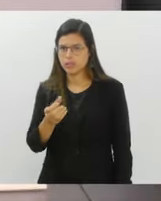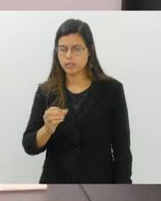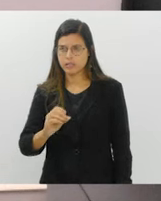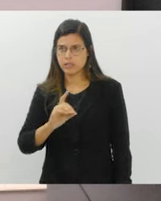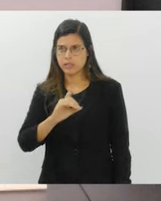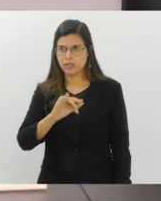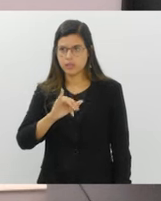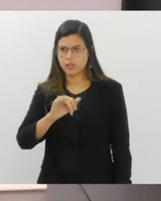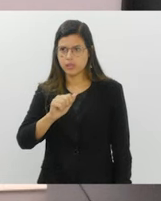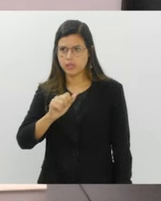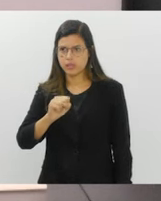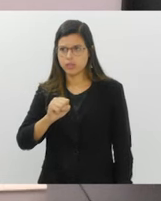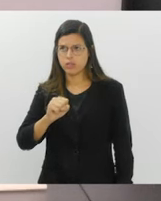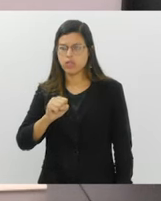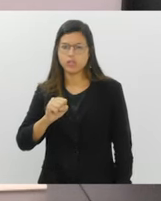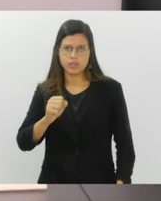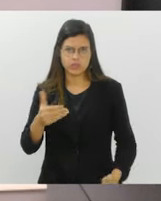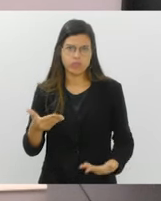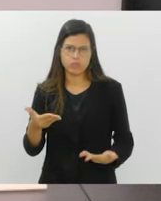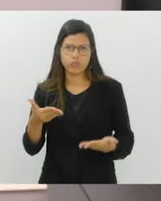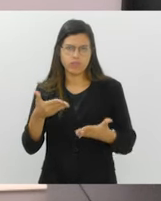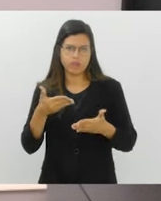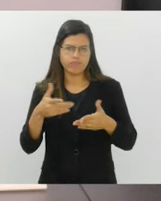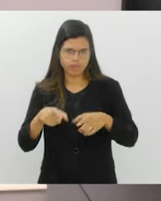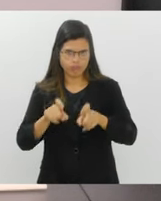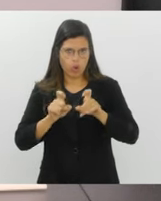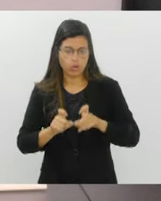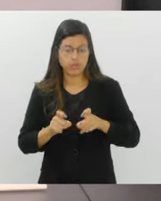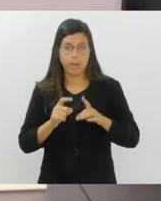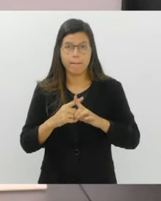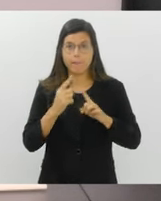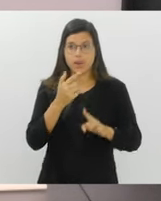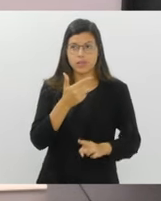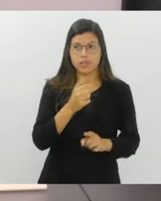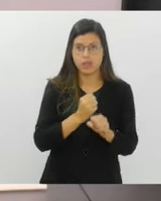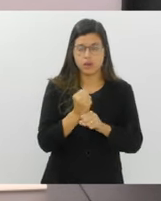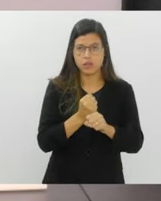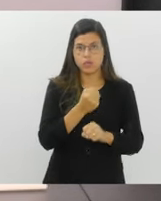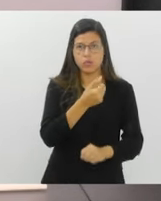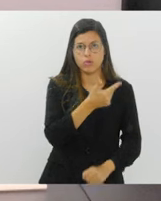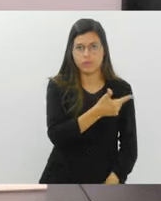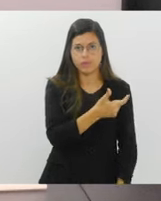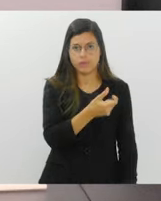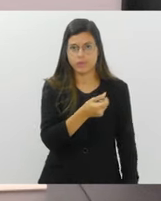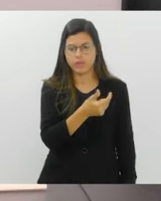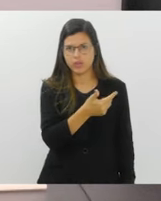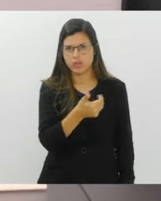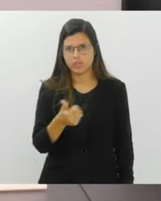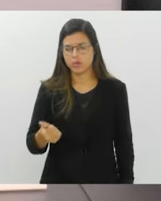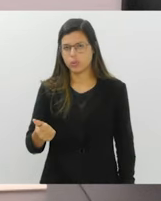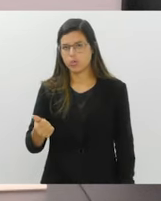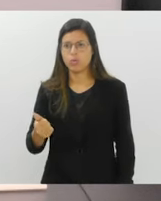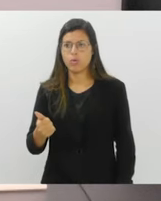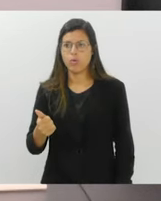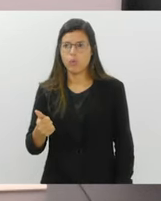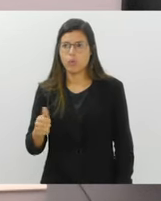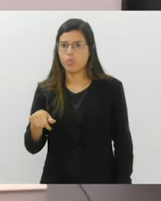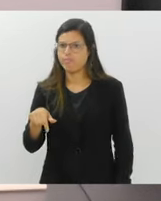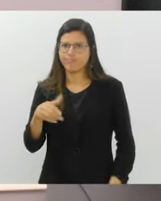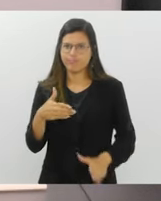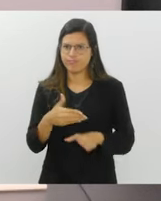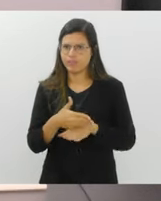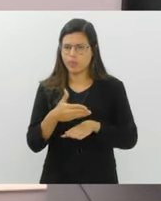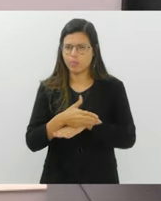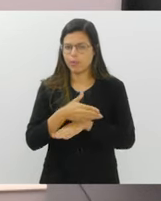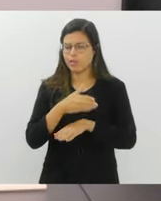Em 2021, Vossa Excelência não participou de uma CPI muito profunda que foi feita